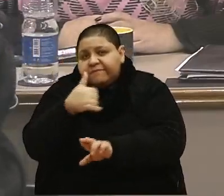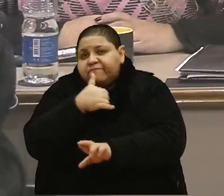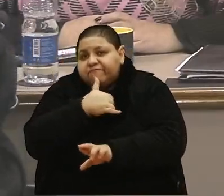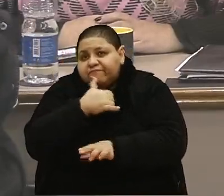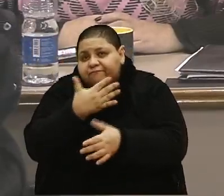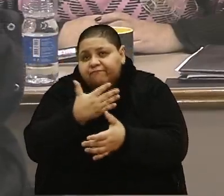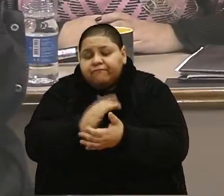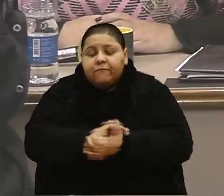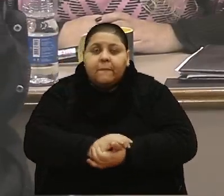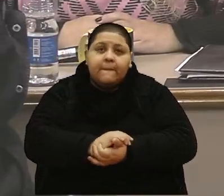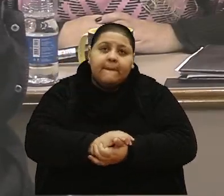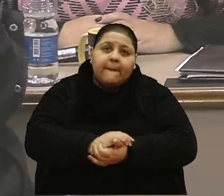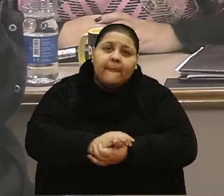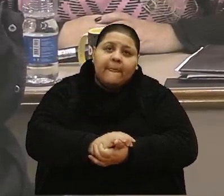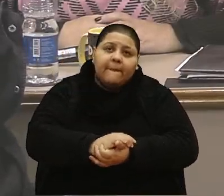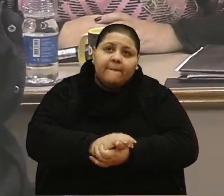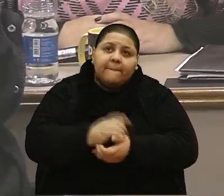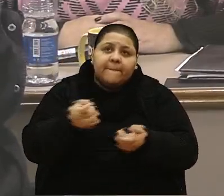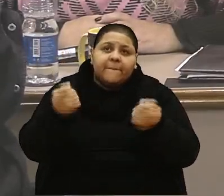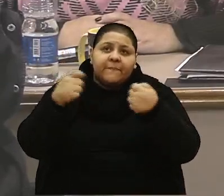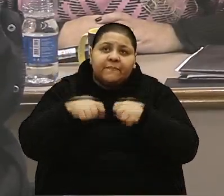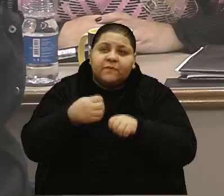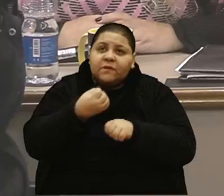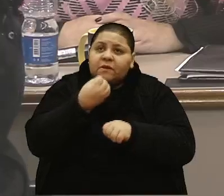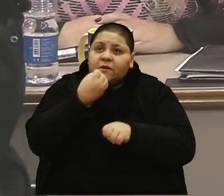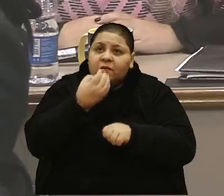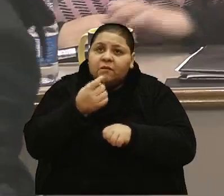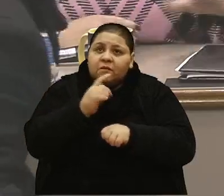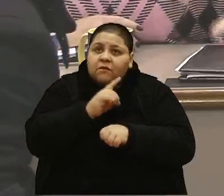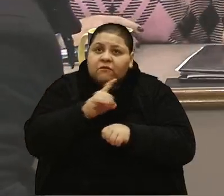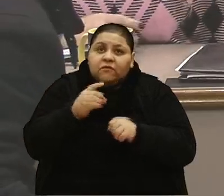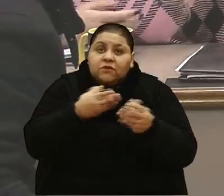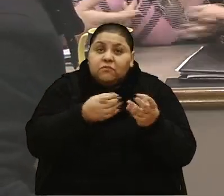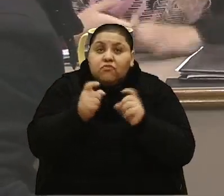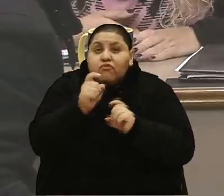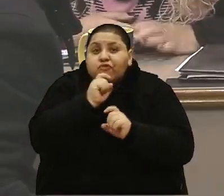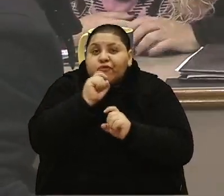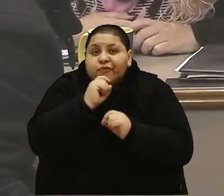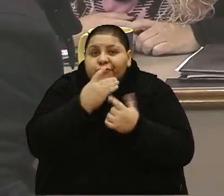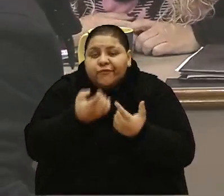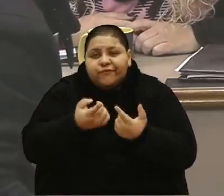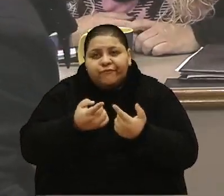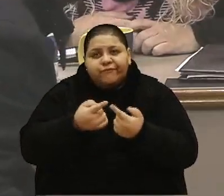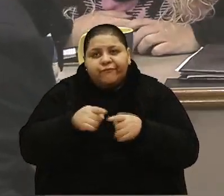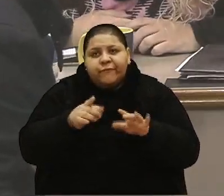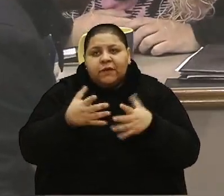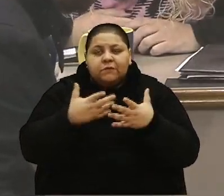né? Talvez necessário, que bom que não fosse tanto frio, né? Porém,